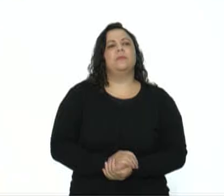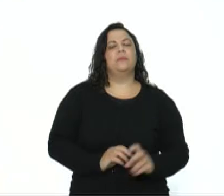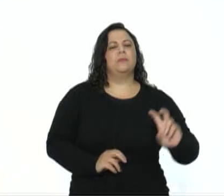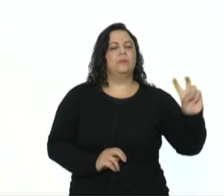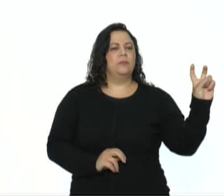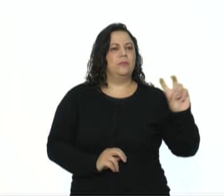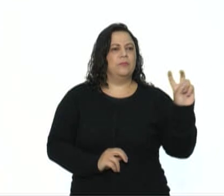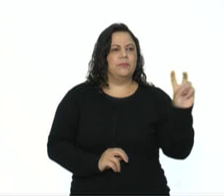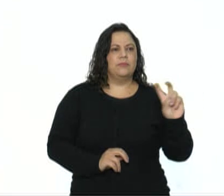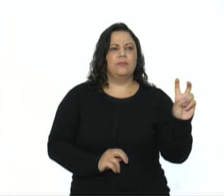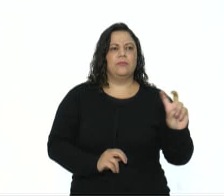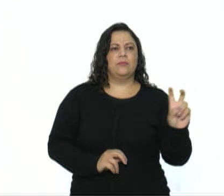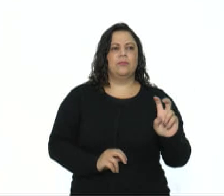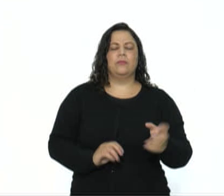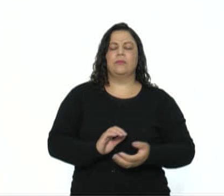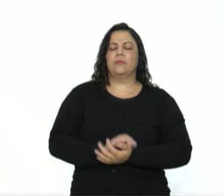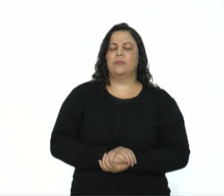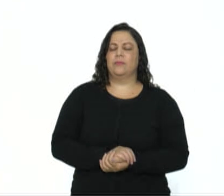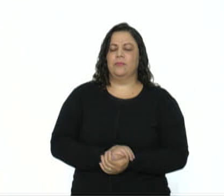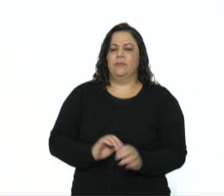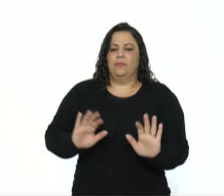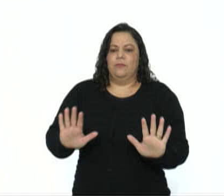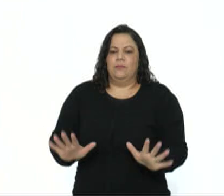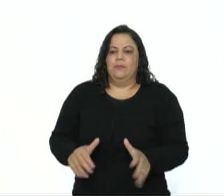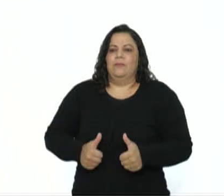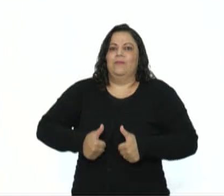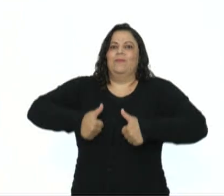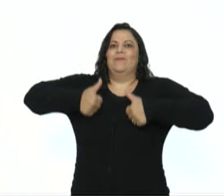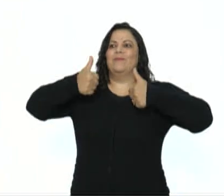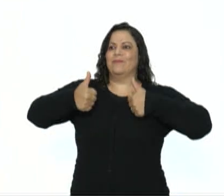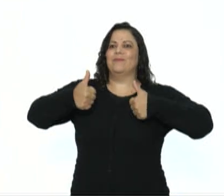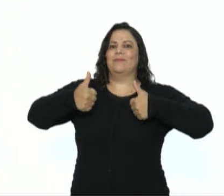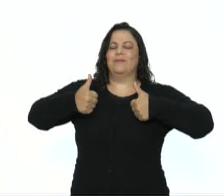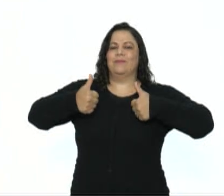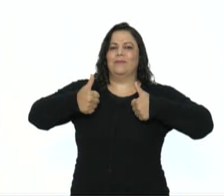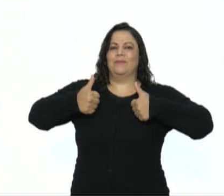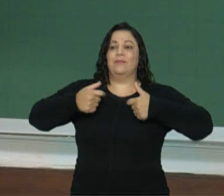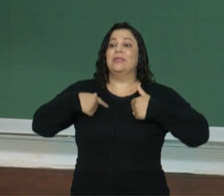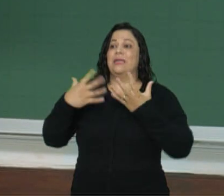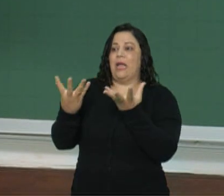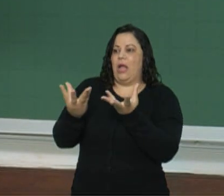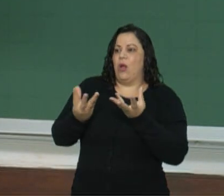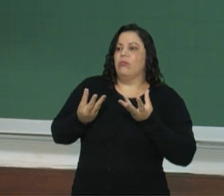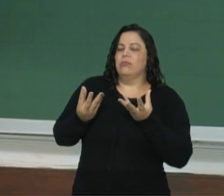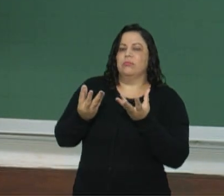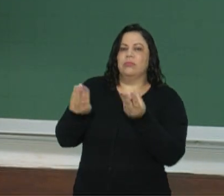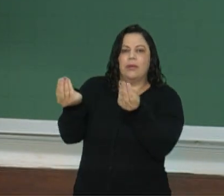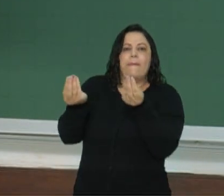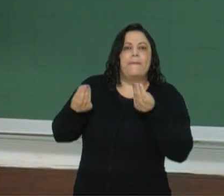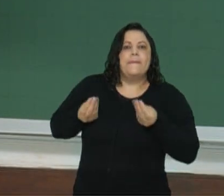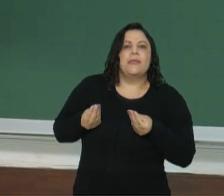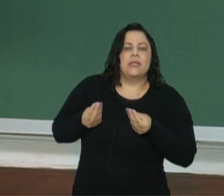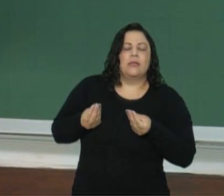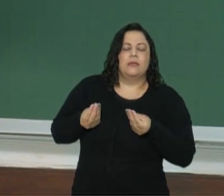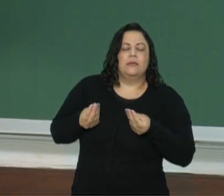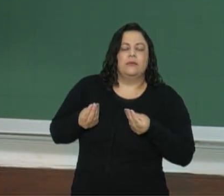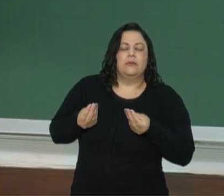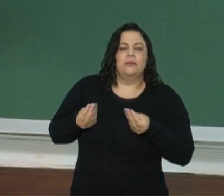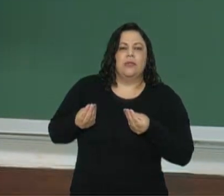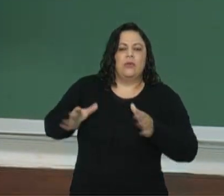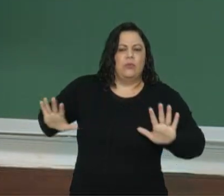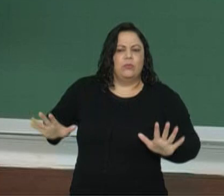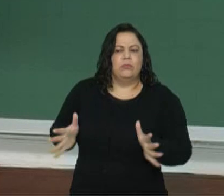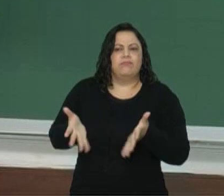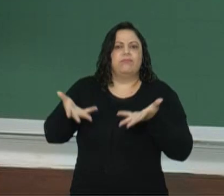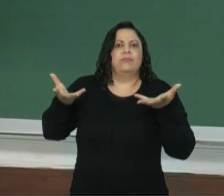a resposta positiva do receptor para o doador, ou seja, isso impele, ou seja, faz